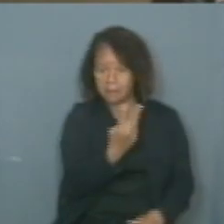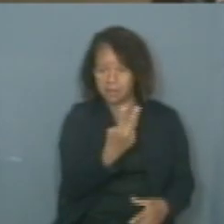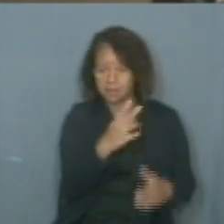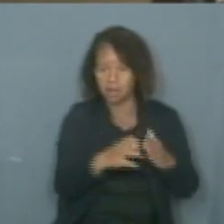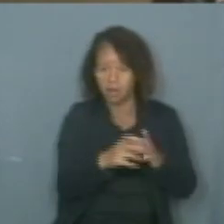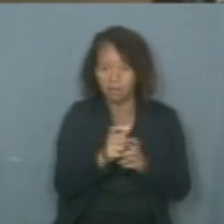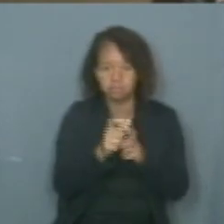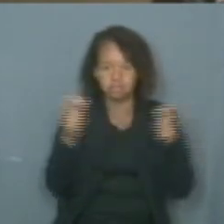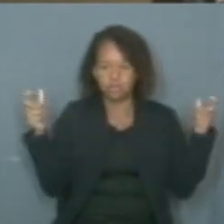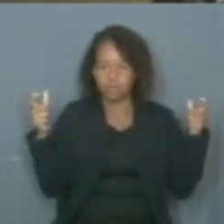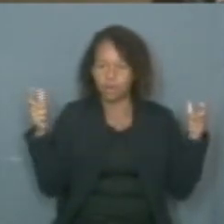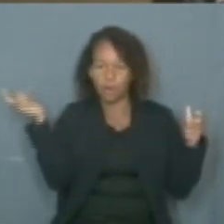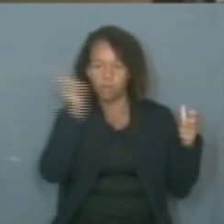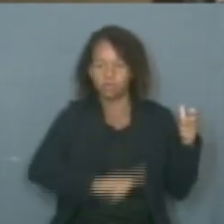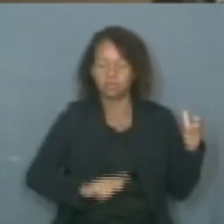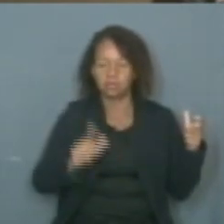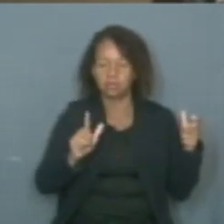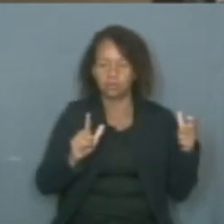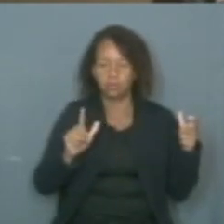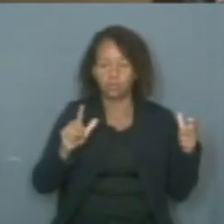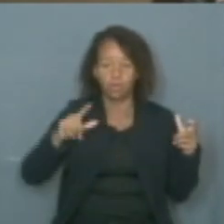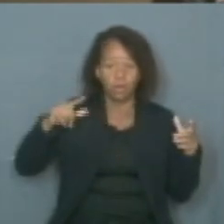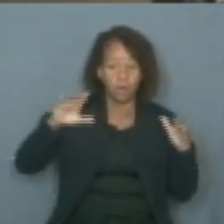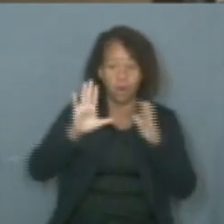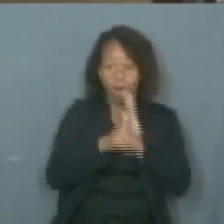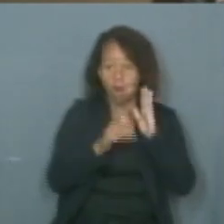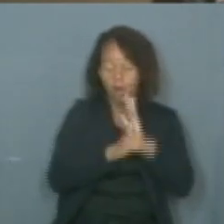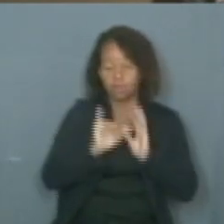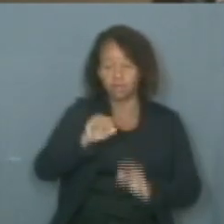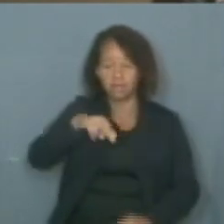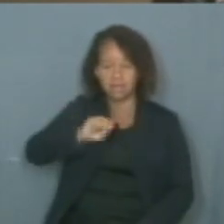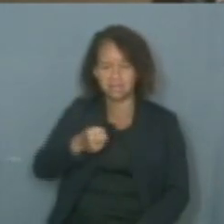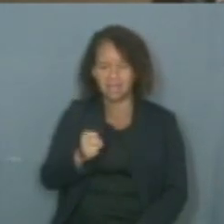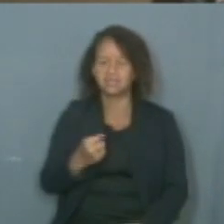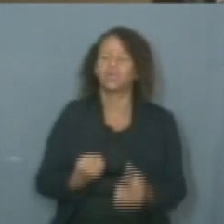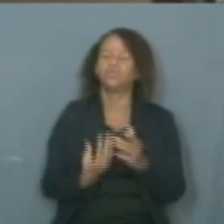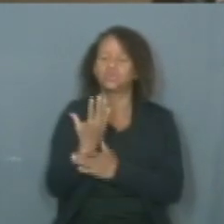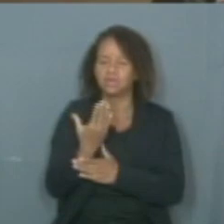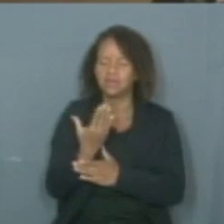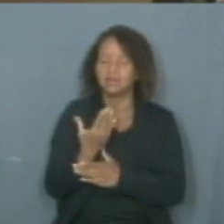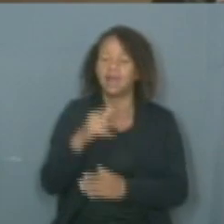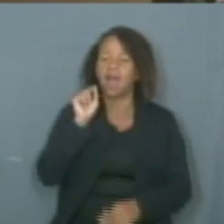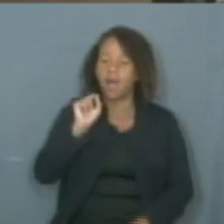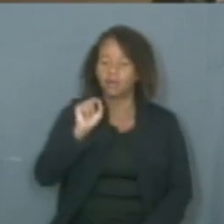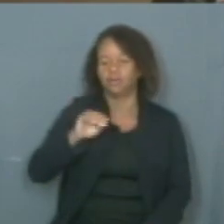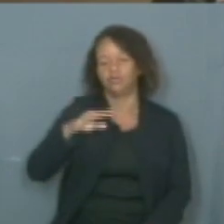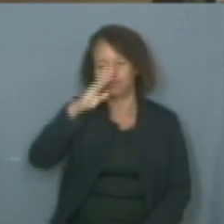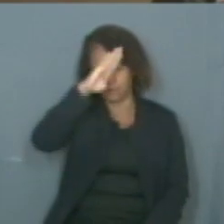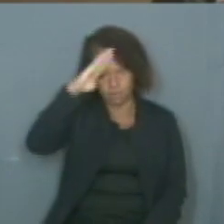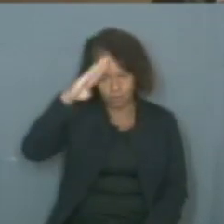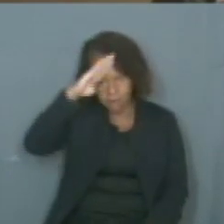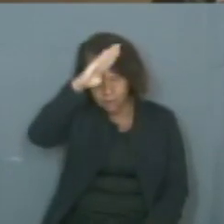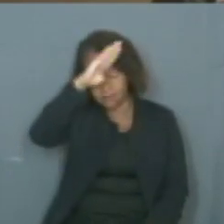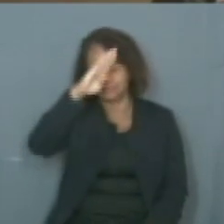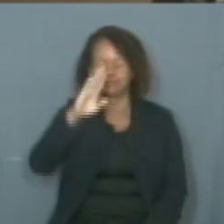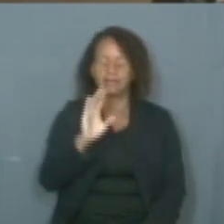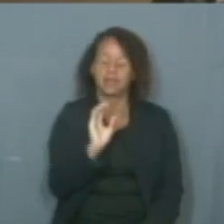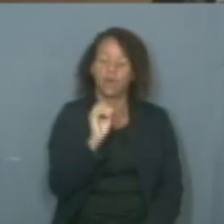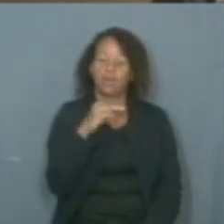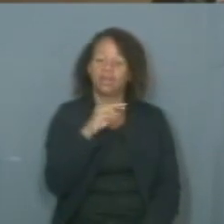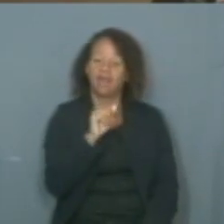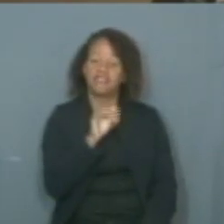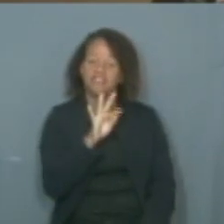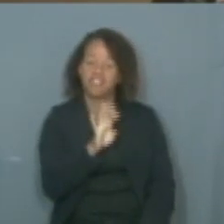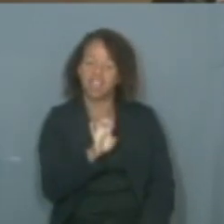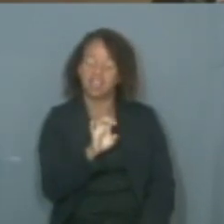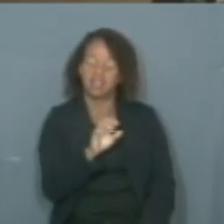no rombo ao INSS. E quando foi que elas se constituíram? No governo Bolsonaro. A Conafer, por exemplo, saiu do